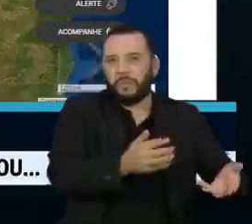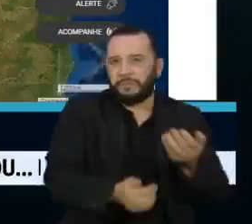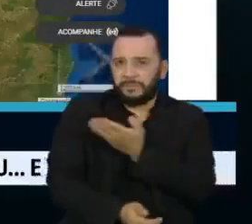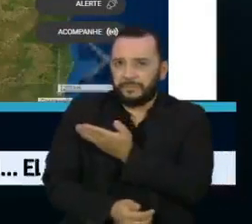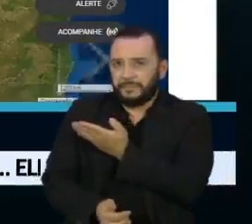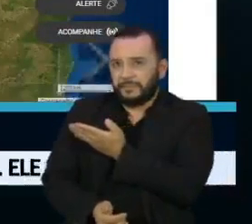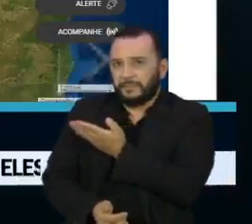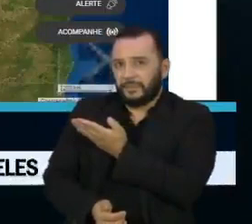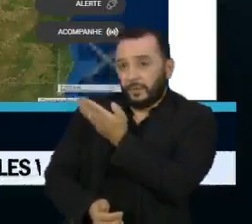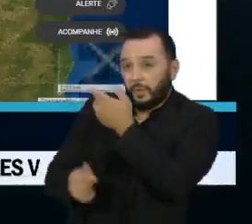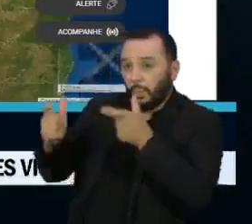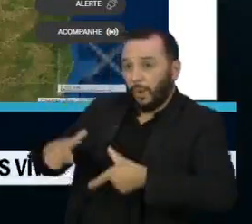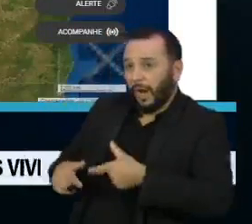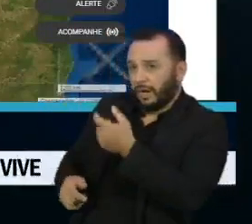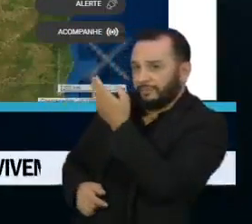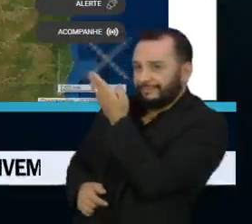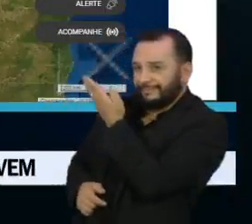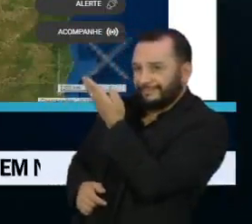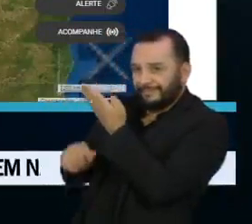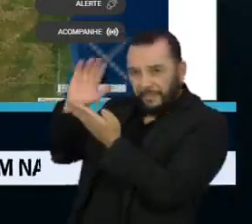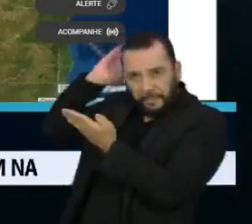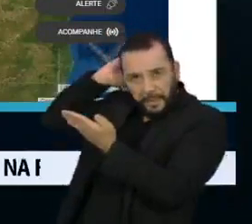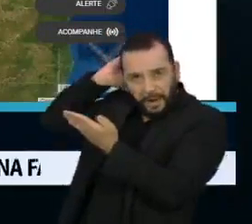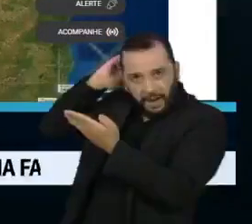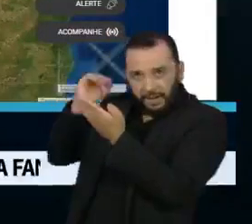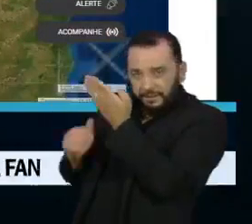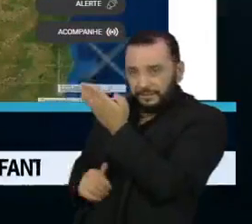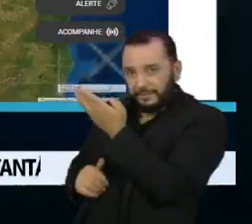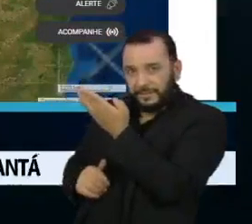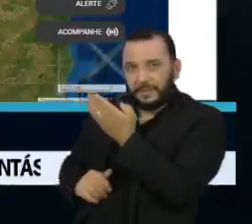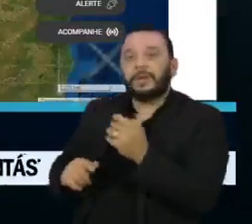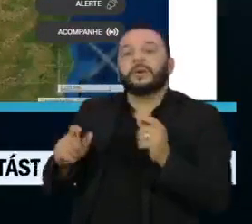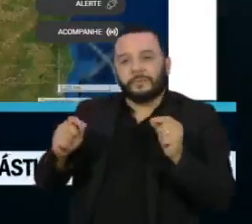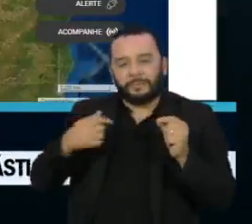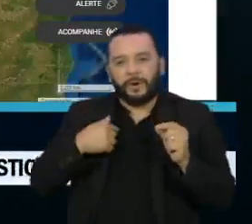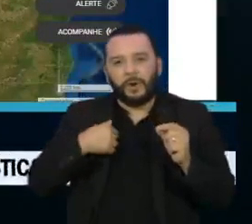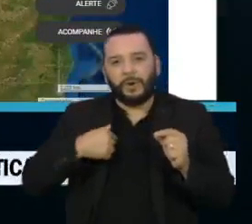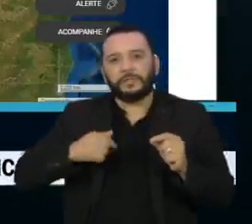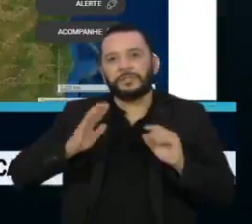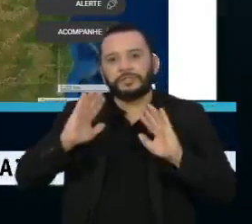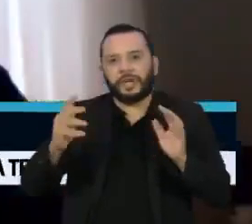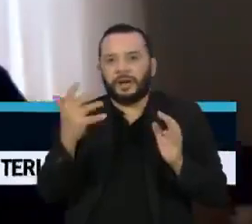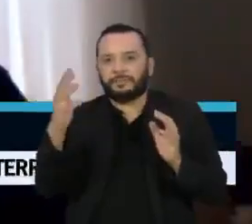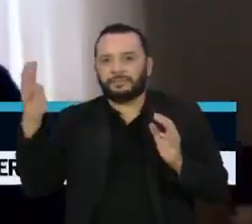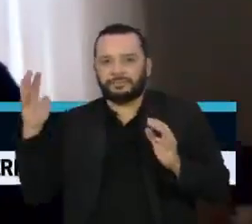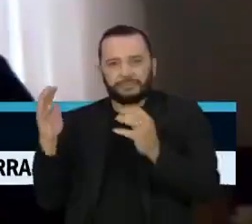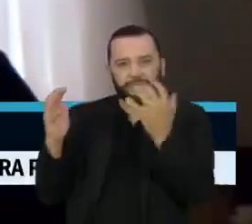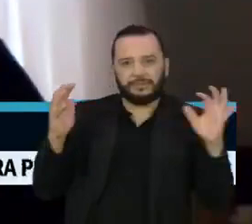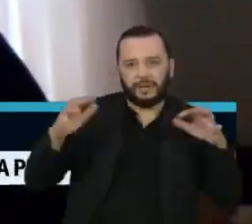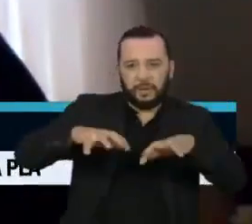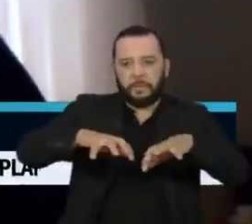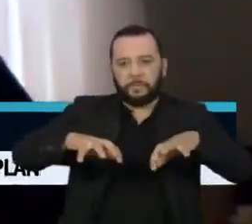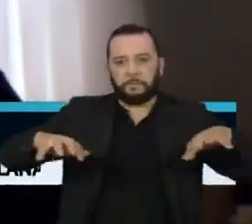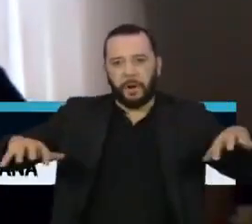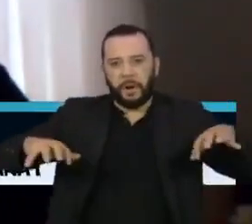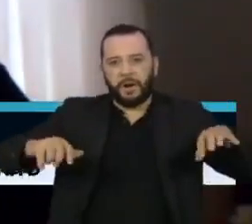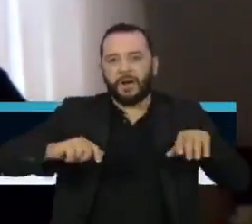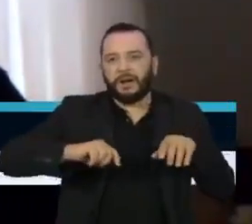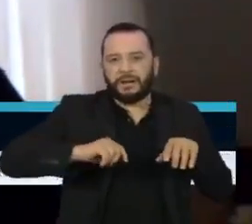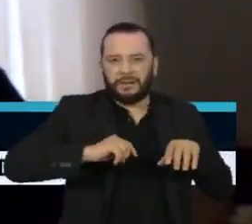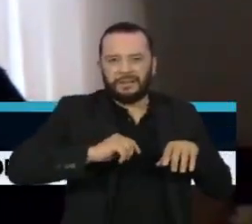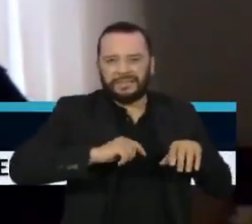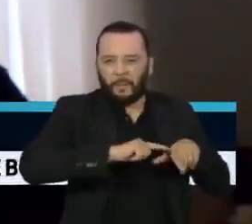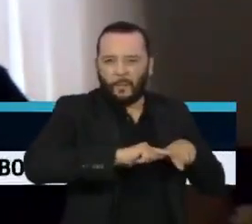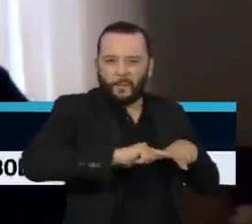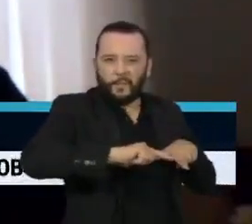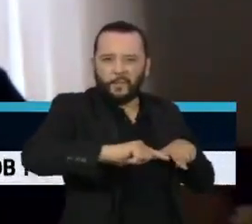Progresso e São Félix do Xingu, no Pará, que pode dividir o parque indígena em duas partes. Faltam pouco menos